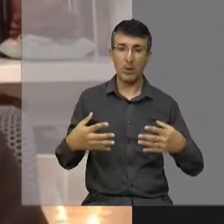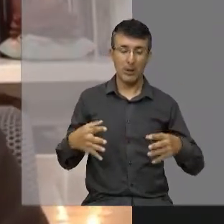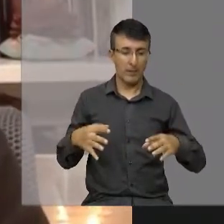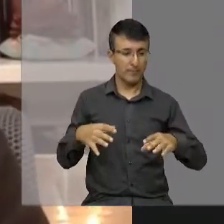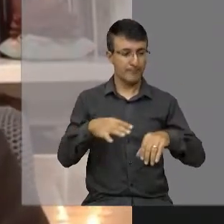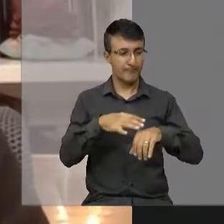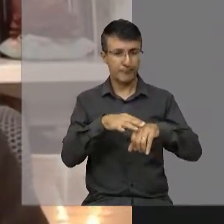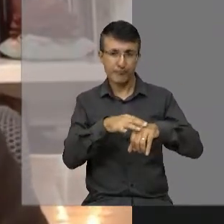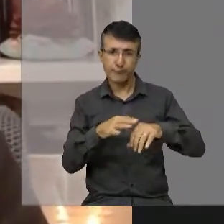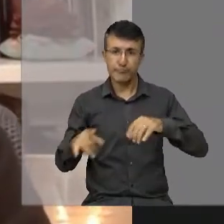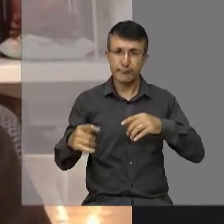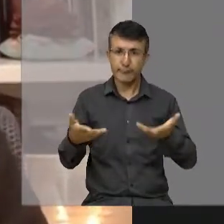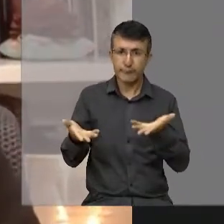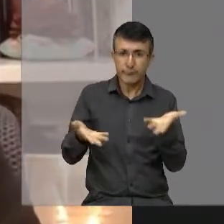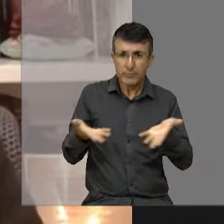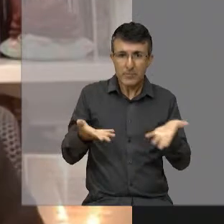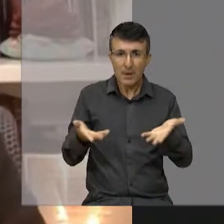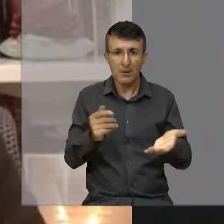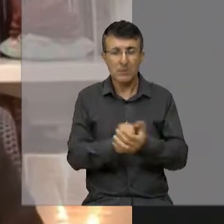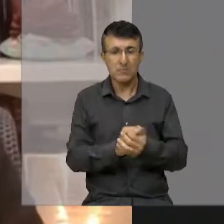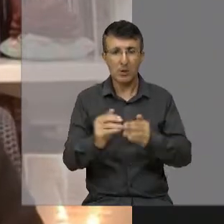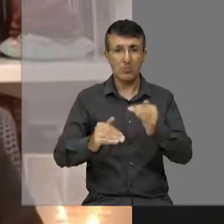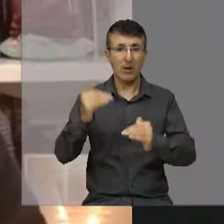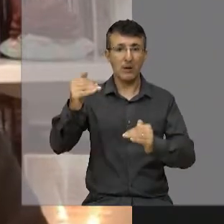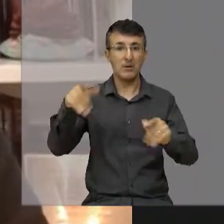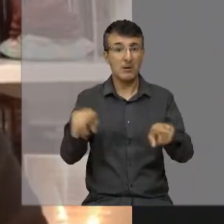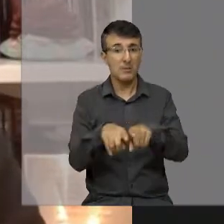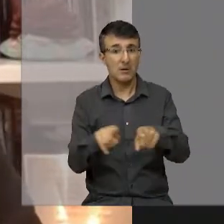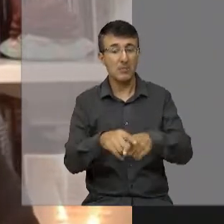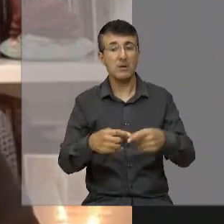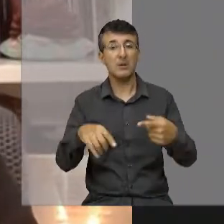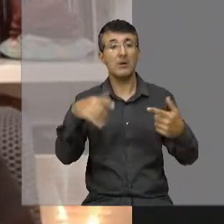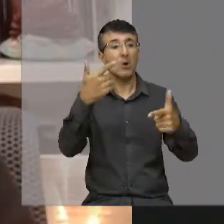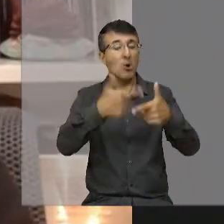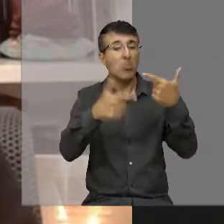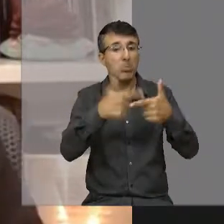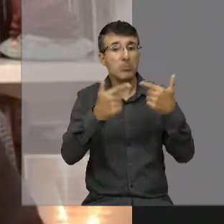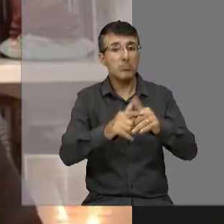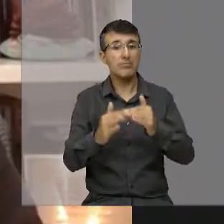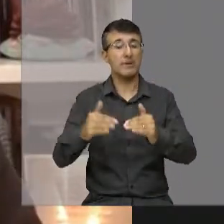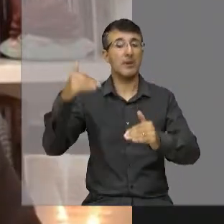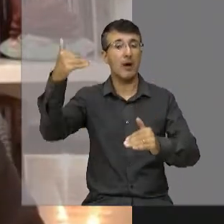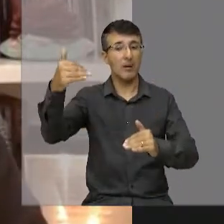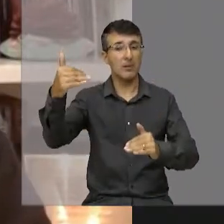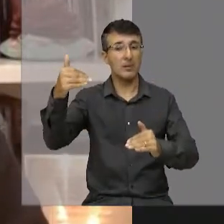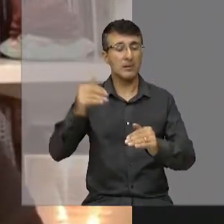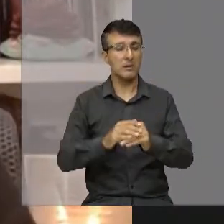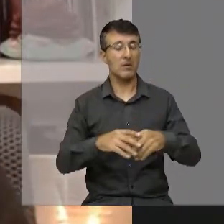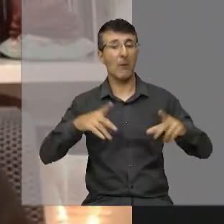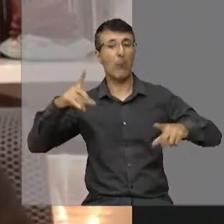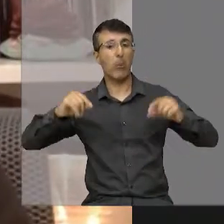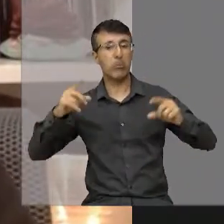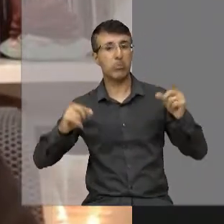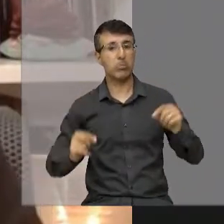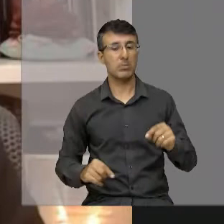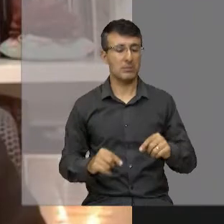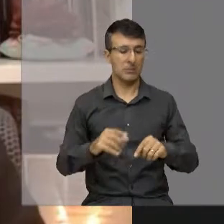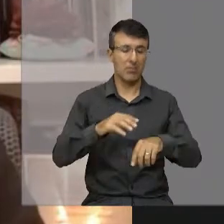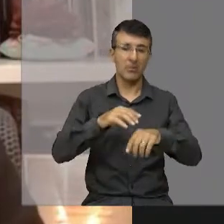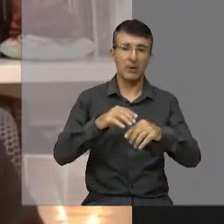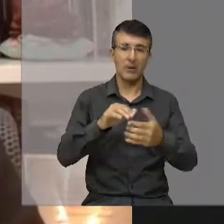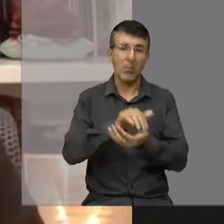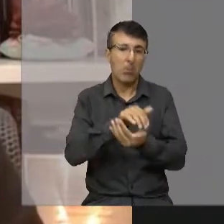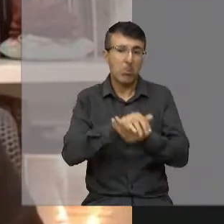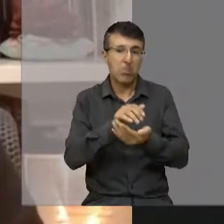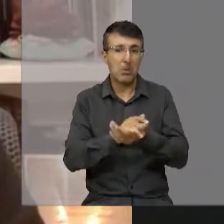todos aqueles familiares. E a gente também precisa promover o fortalecimento de redes comunitárias para ampliar os meios de denúncia,